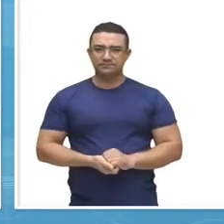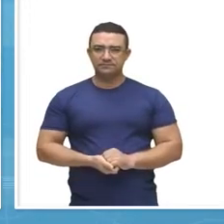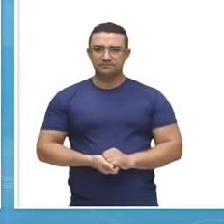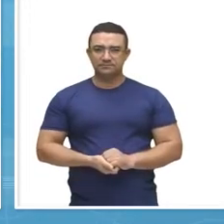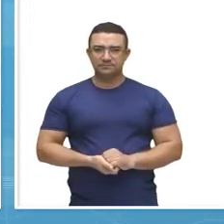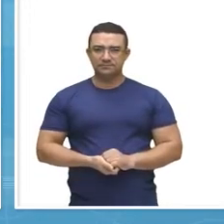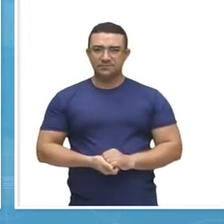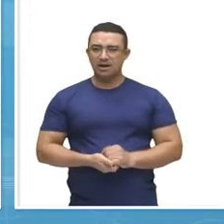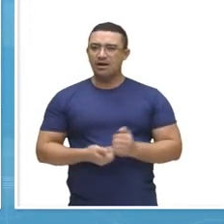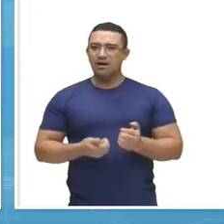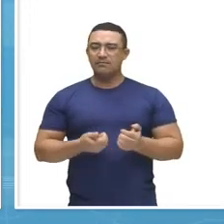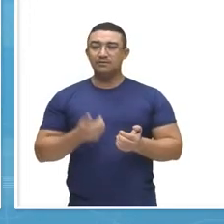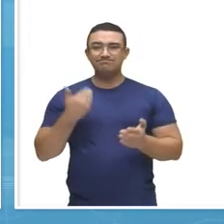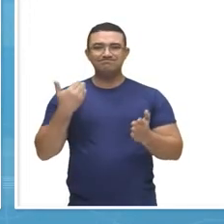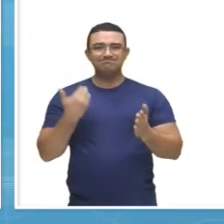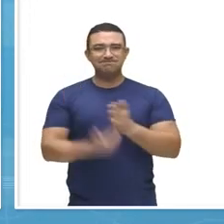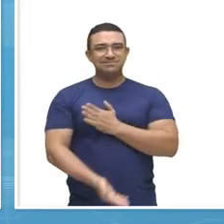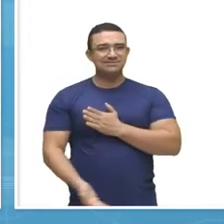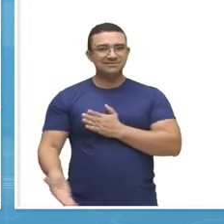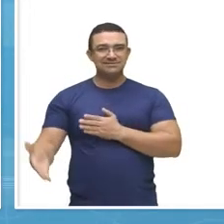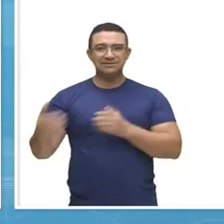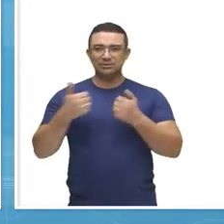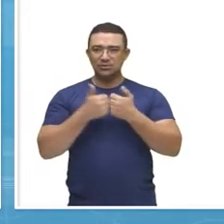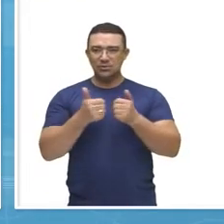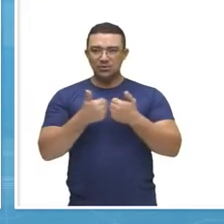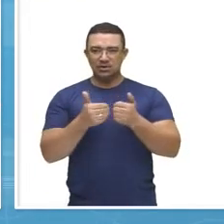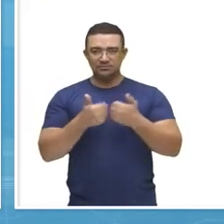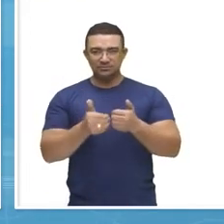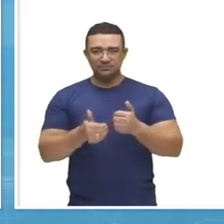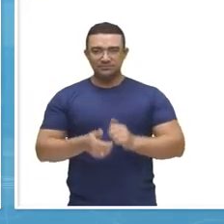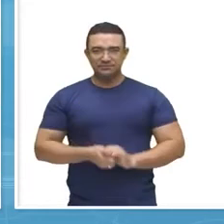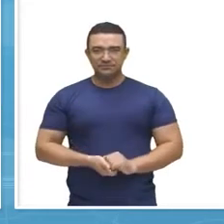Miss the bus, perder o ônibus.